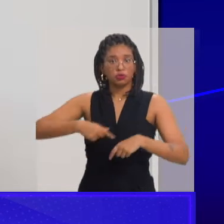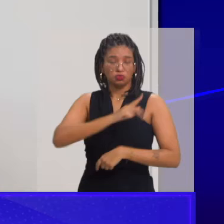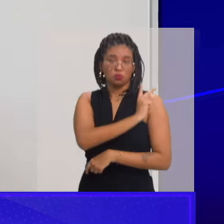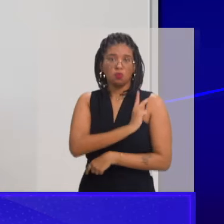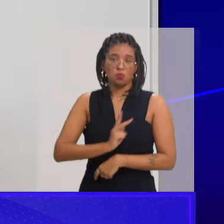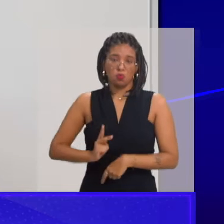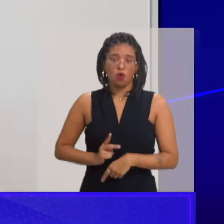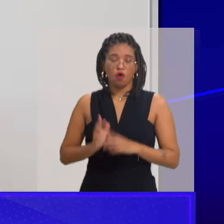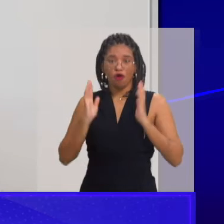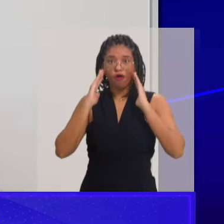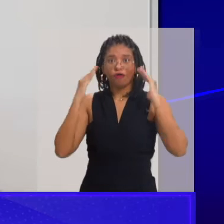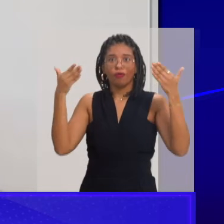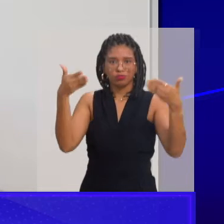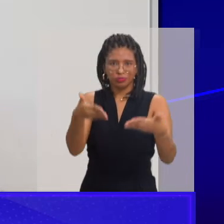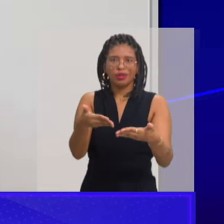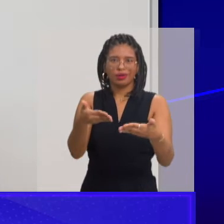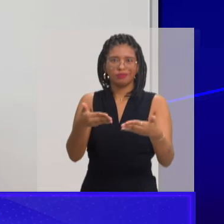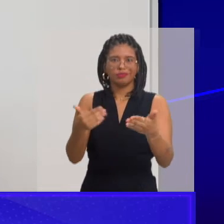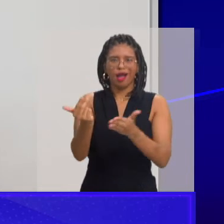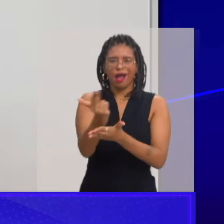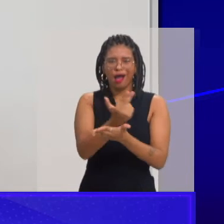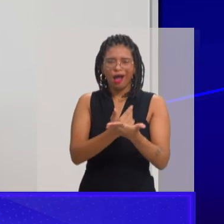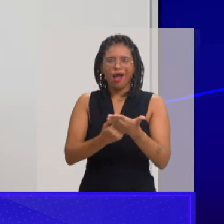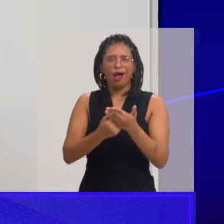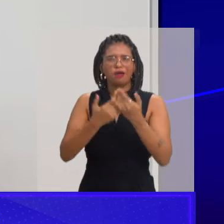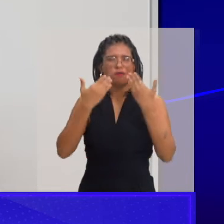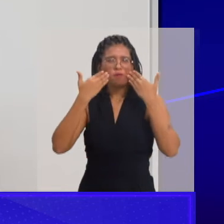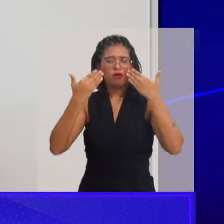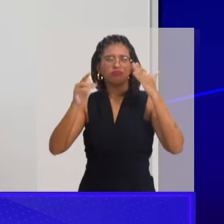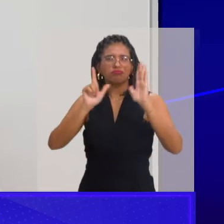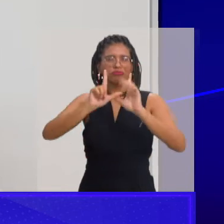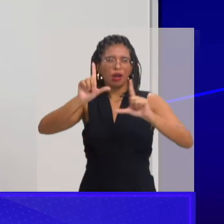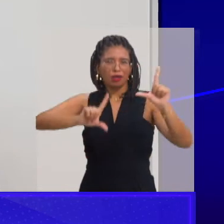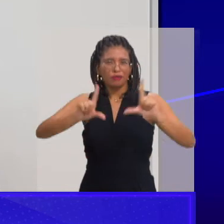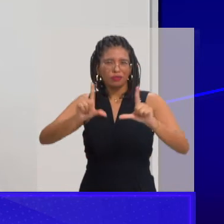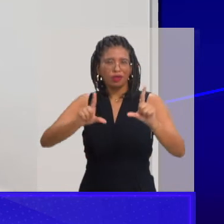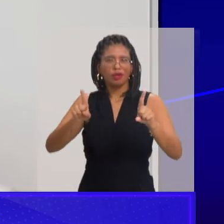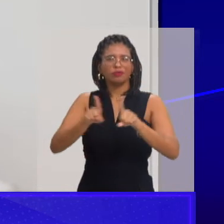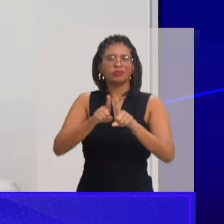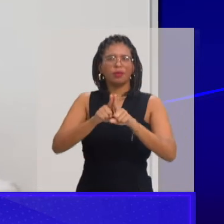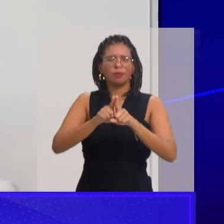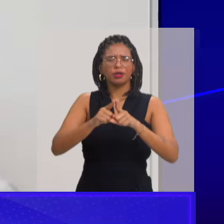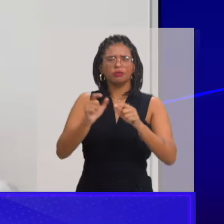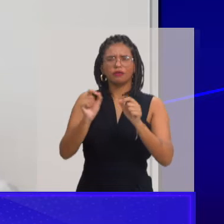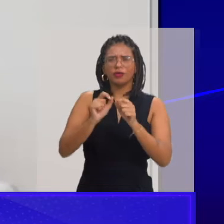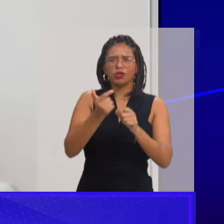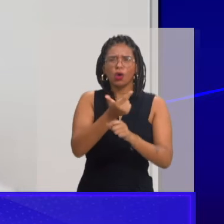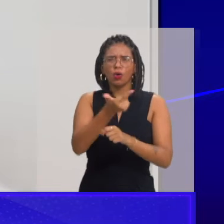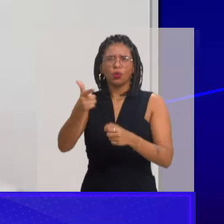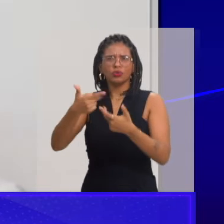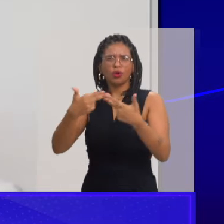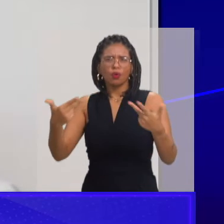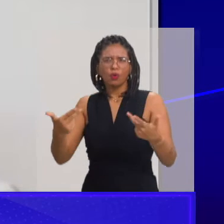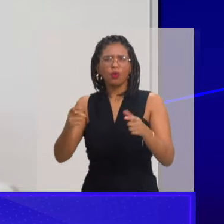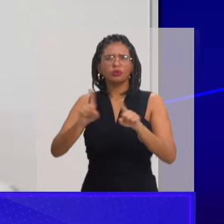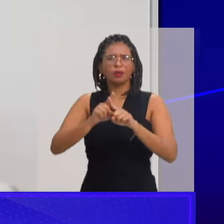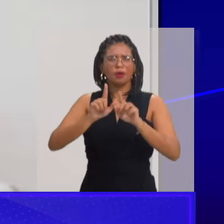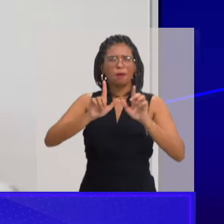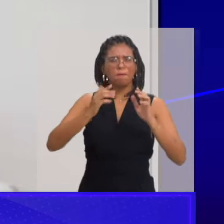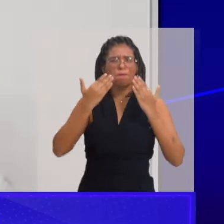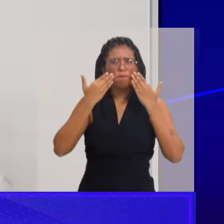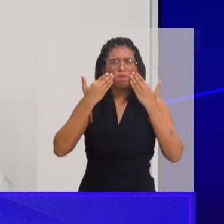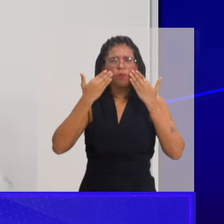em arte dentro da comunicação, como ferramenta comunicacional e uma ferramenta de políticas